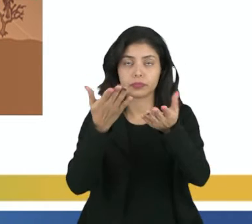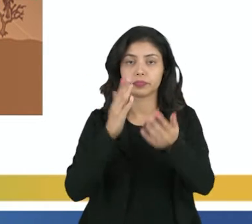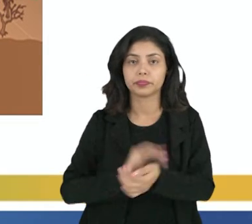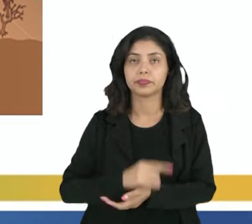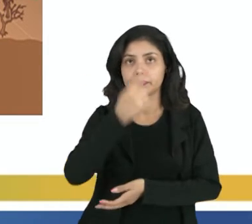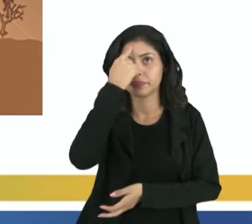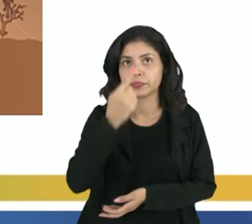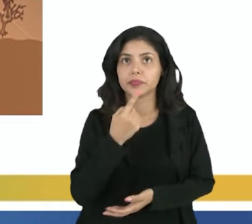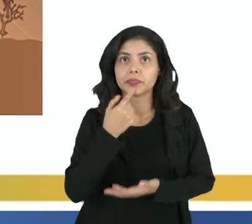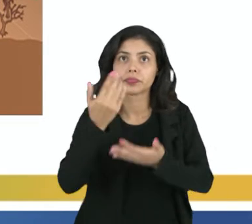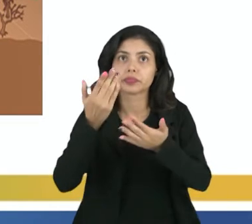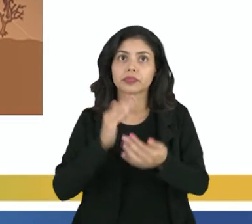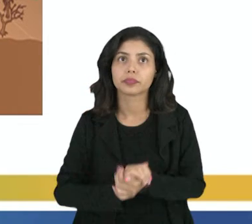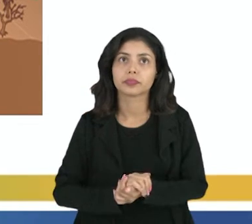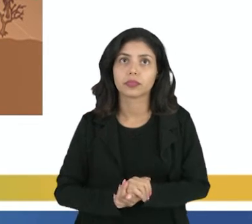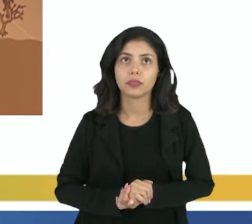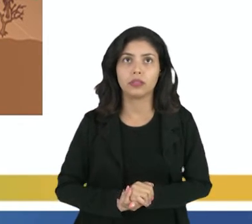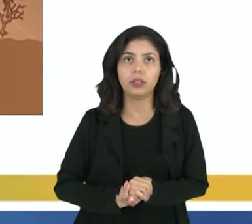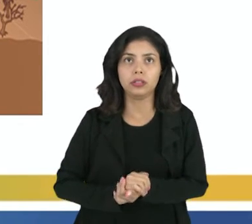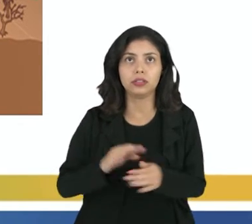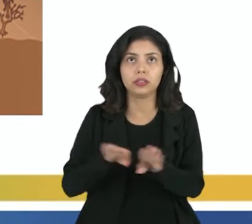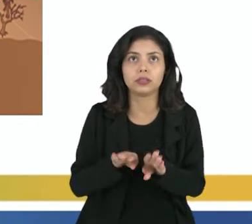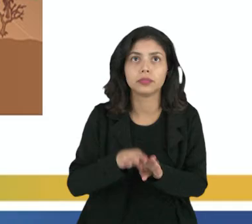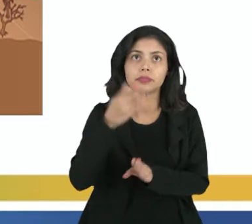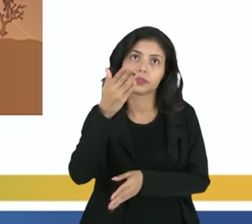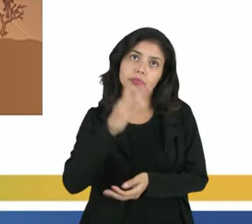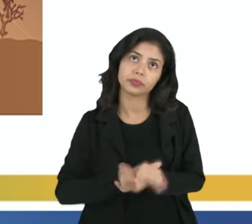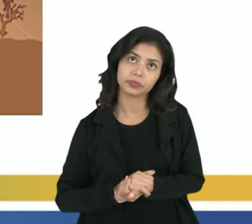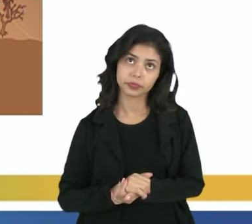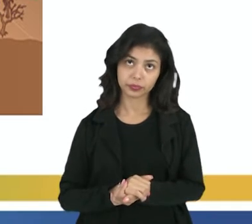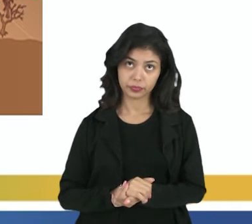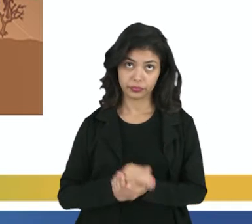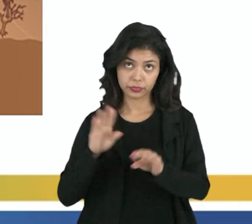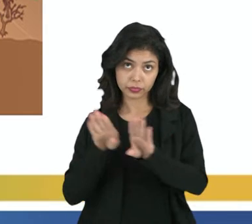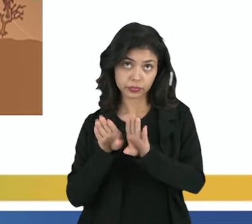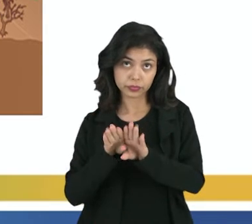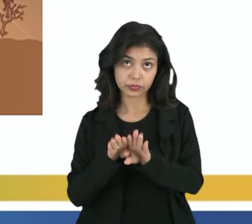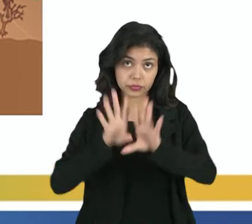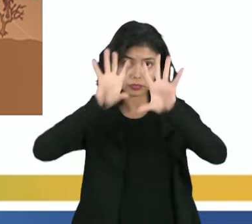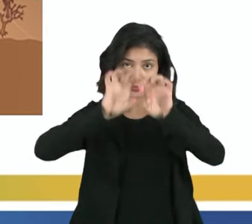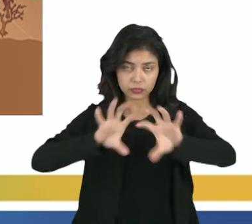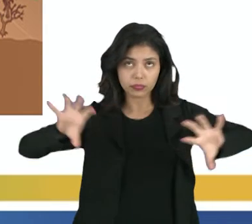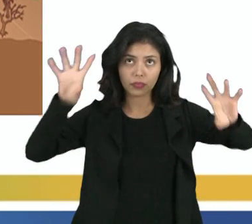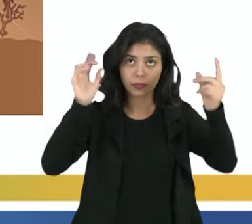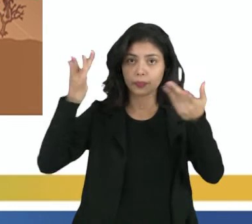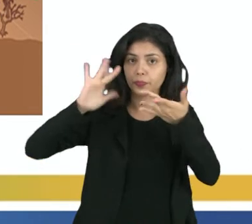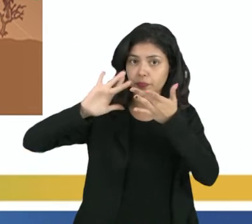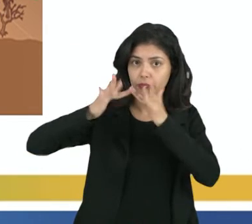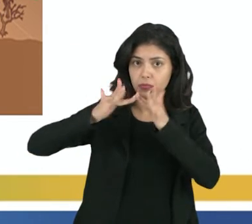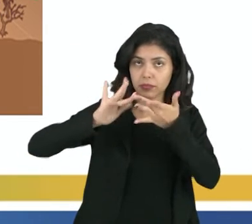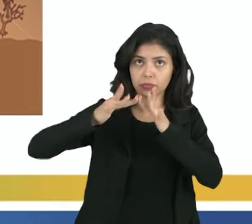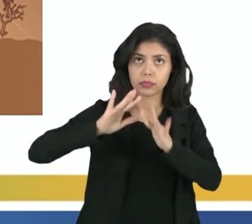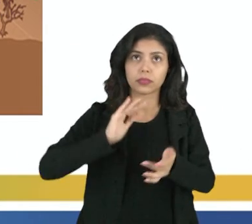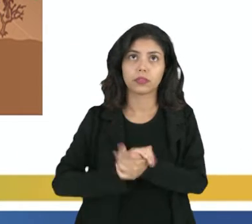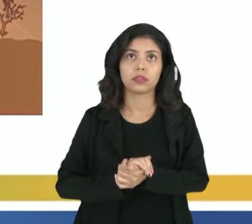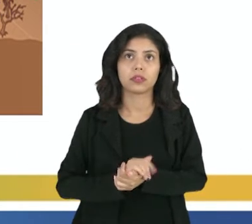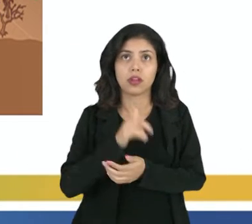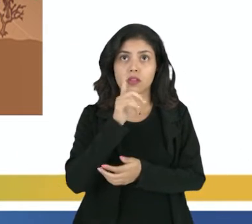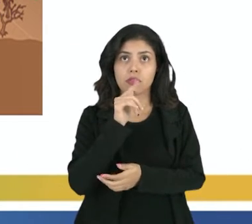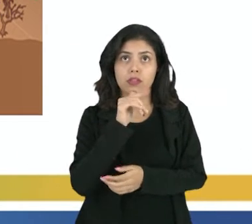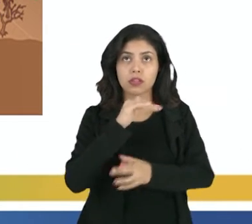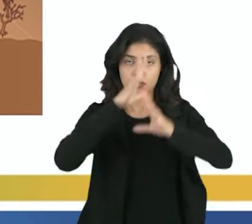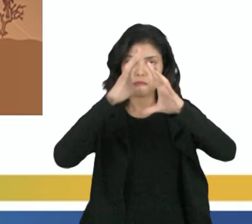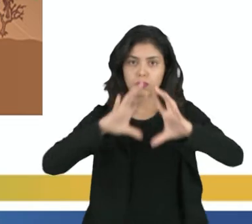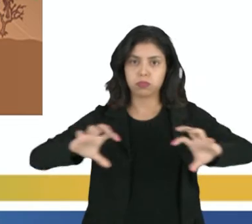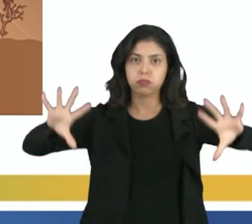né eles têm aqui a liberação desses gases poluentes quando eles entram em contato com as águas